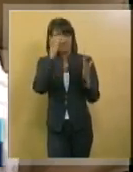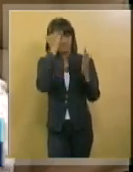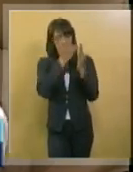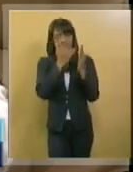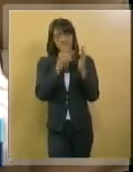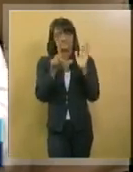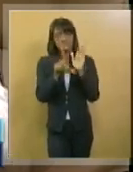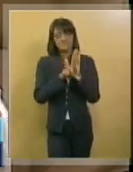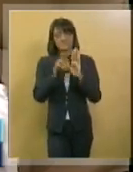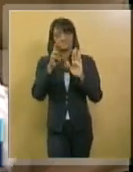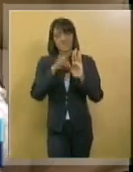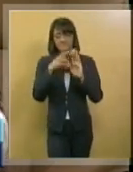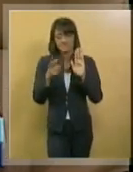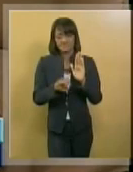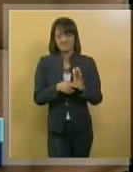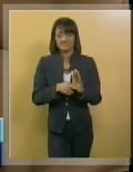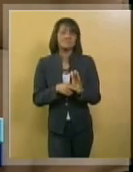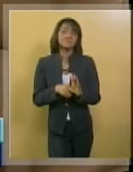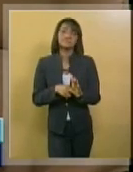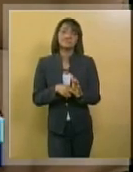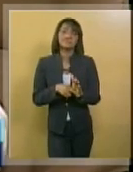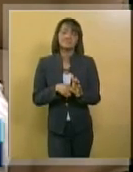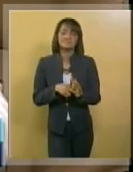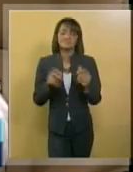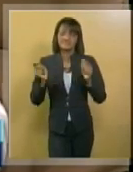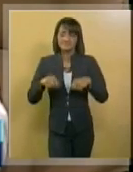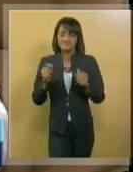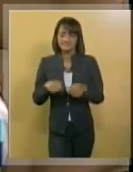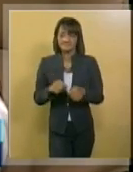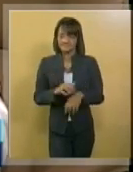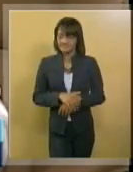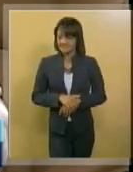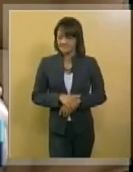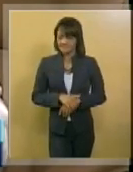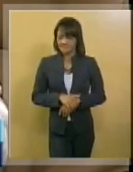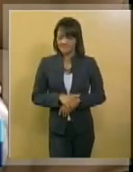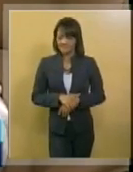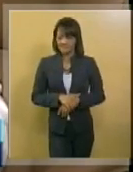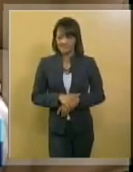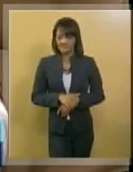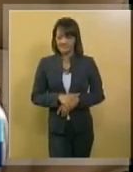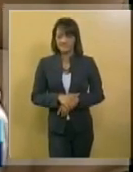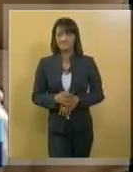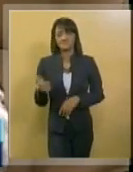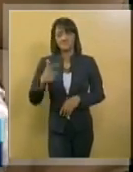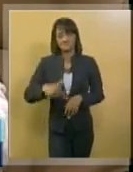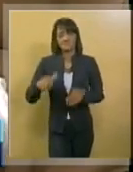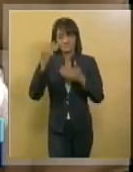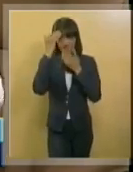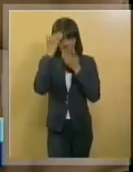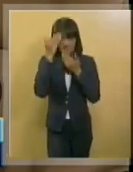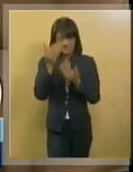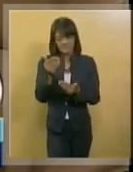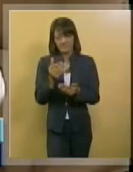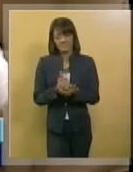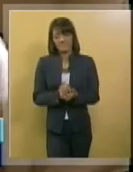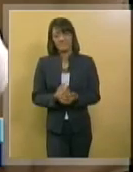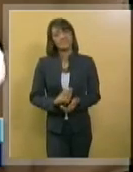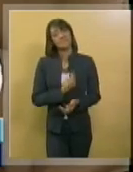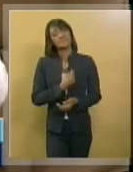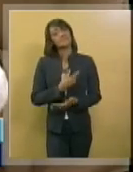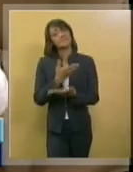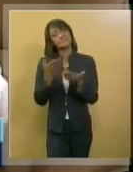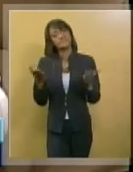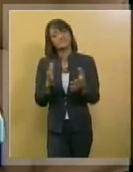do regimento, daquilo que é determinado para eles. Mais uma vez, agradecer a sua